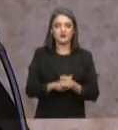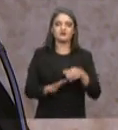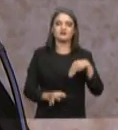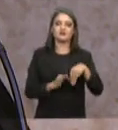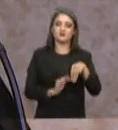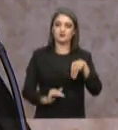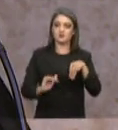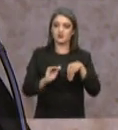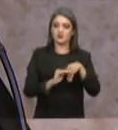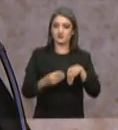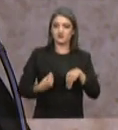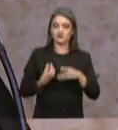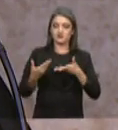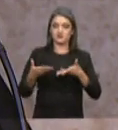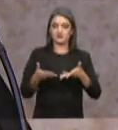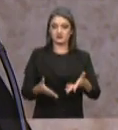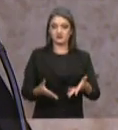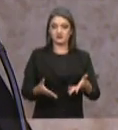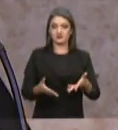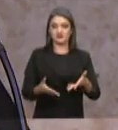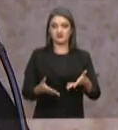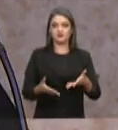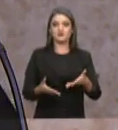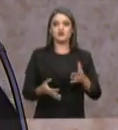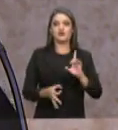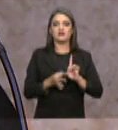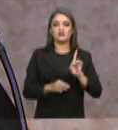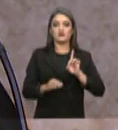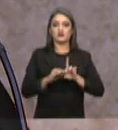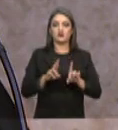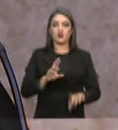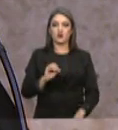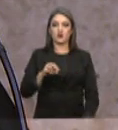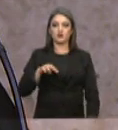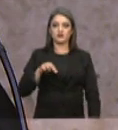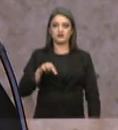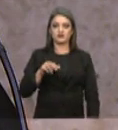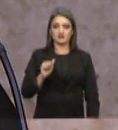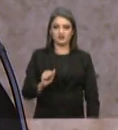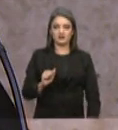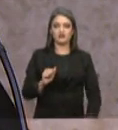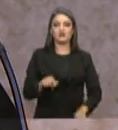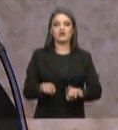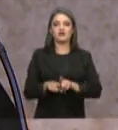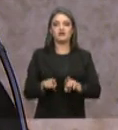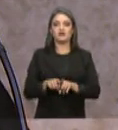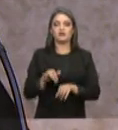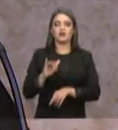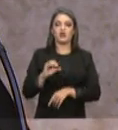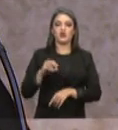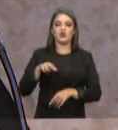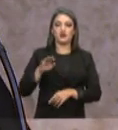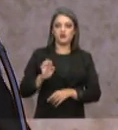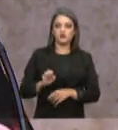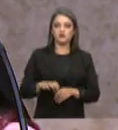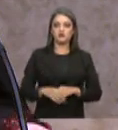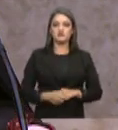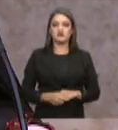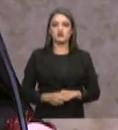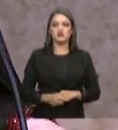dessa casa minhas queridas desembargadora Rosana e Doutora Ione Moreira